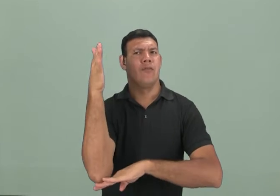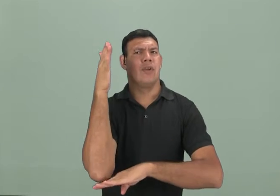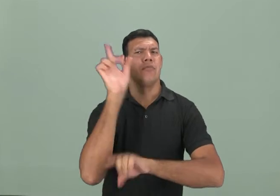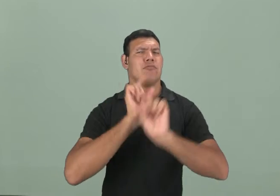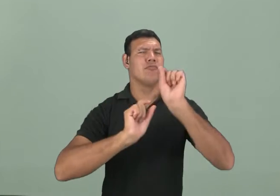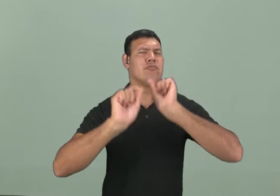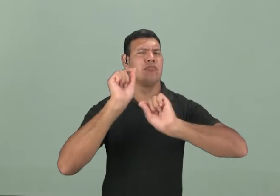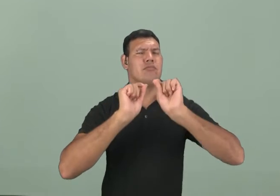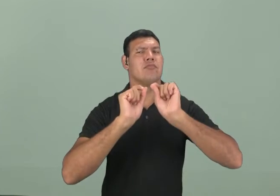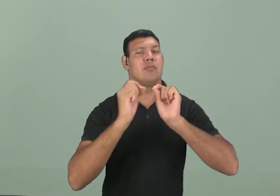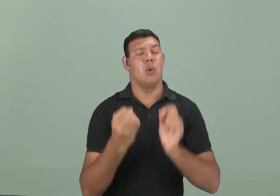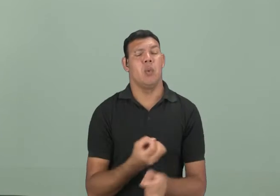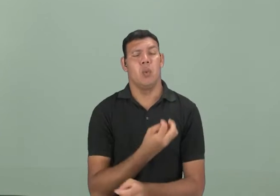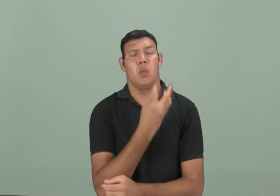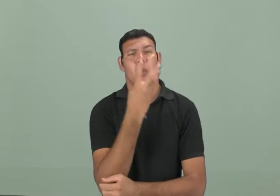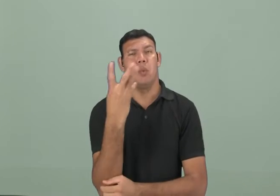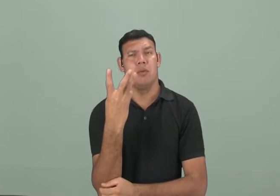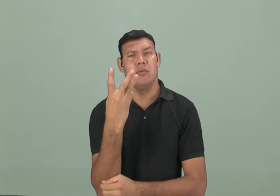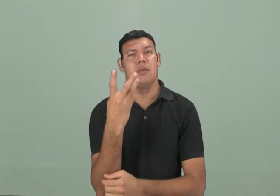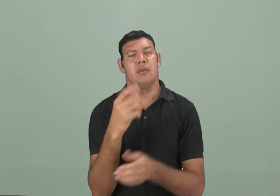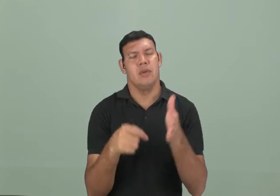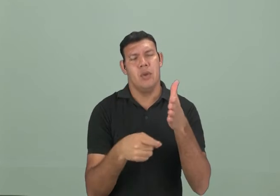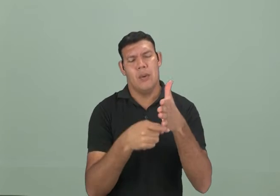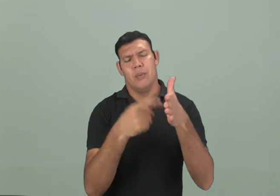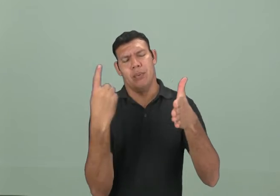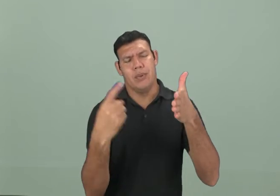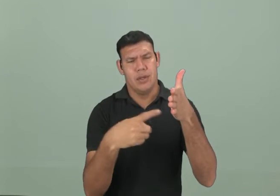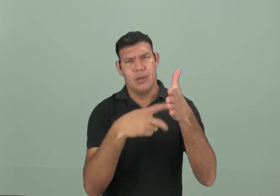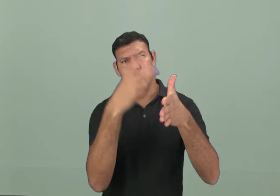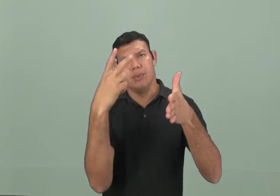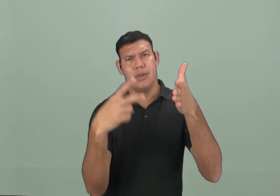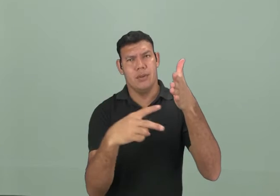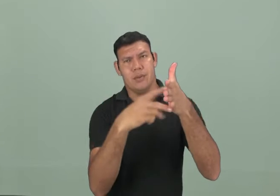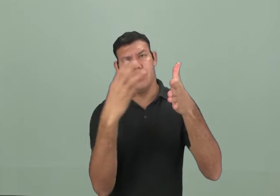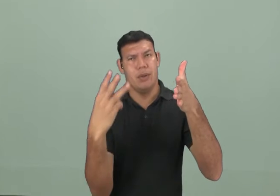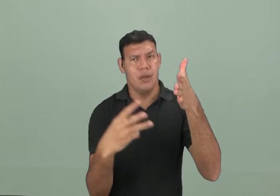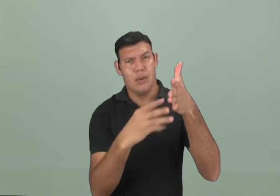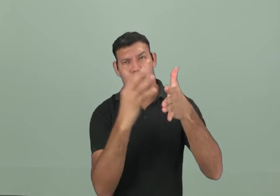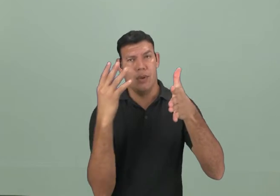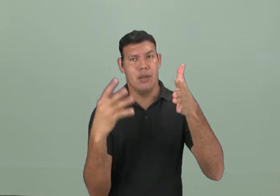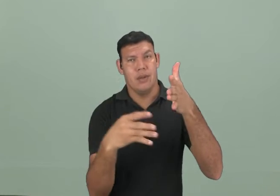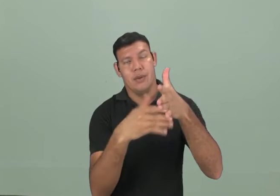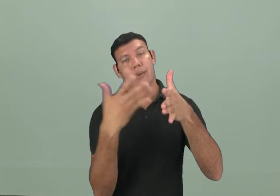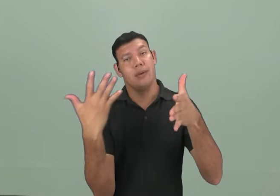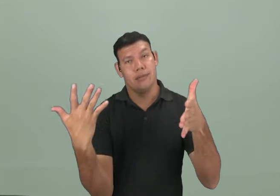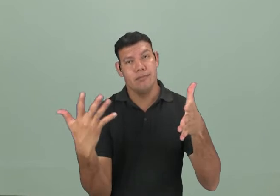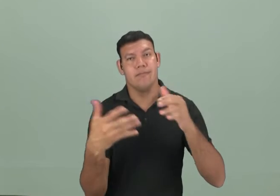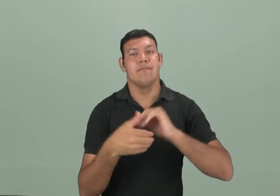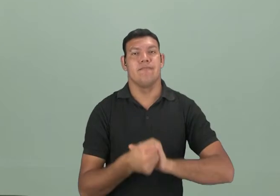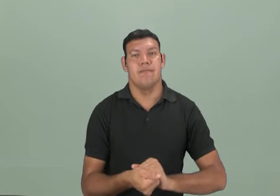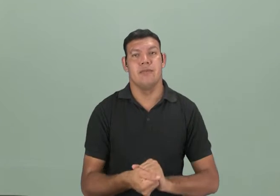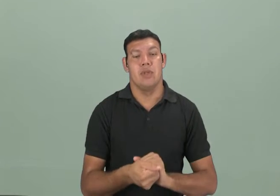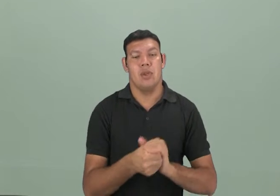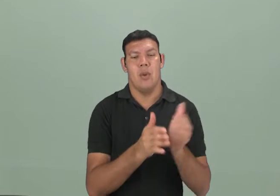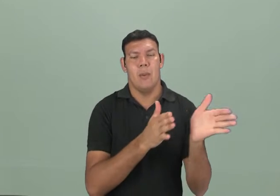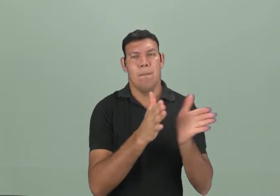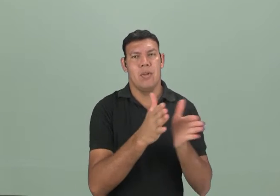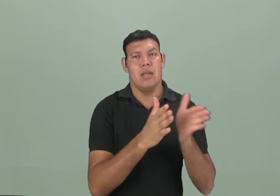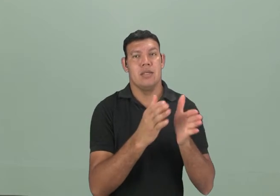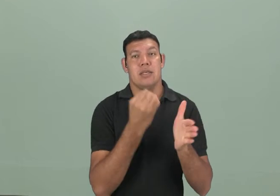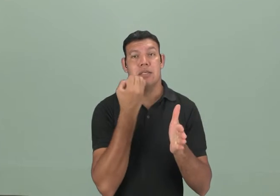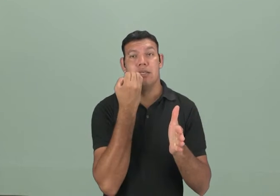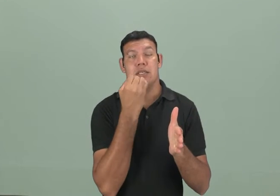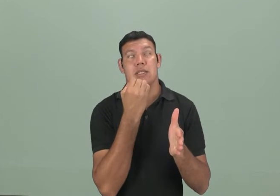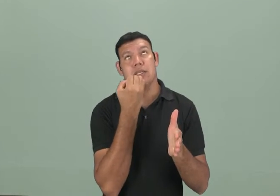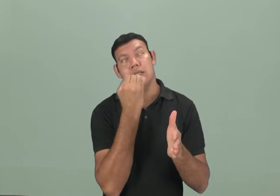frequência? É a quantidade de acontecimentos dentro de um período de tempo. Esse período, quando ele for em 1